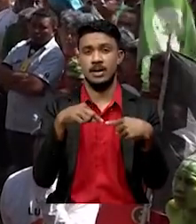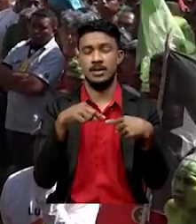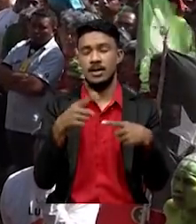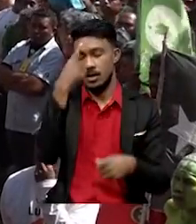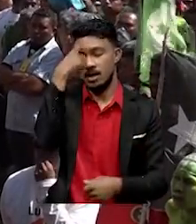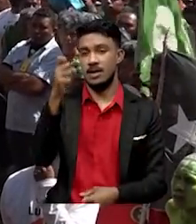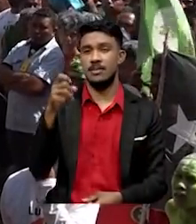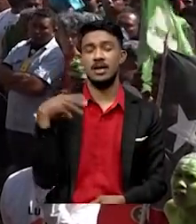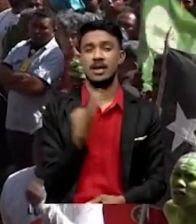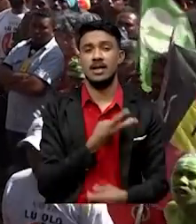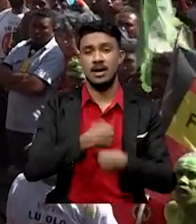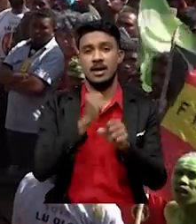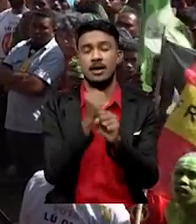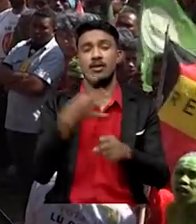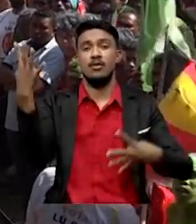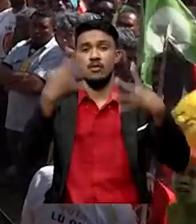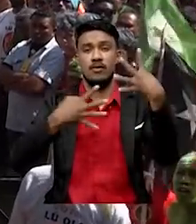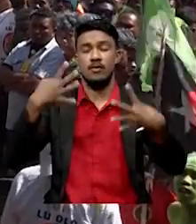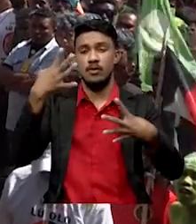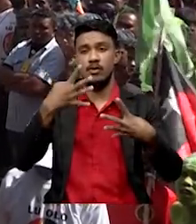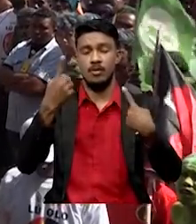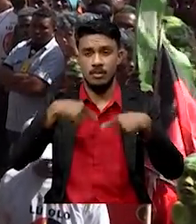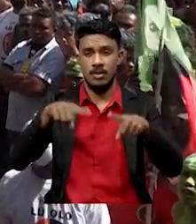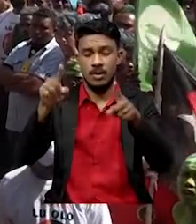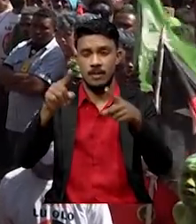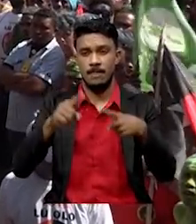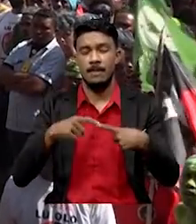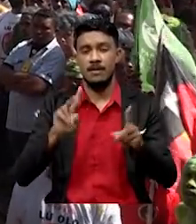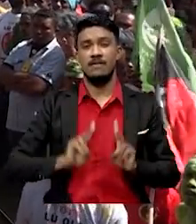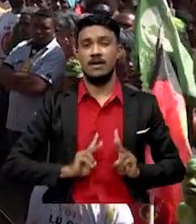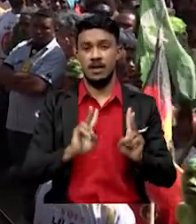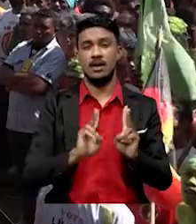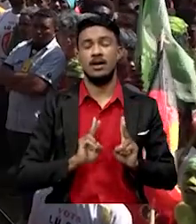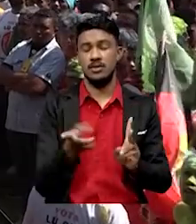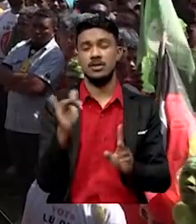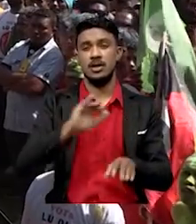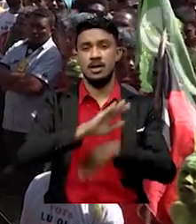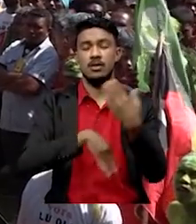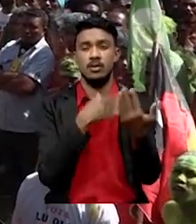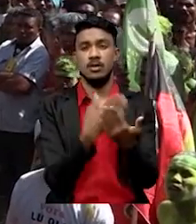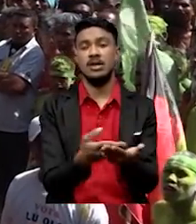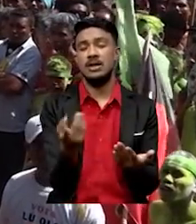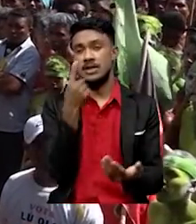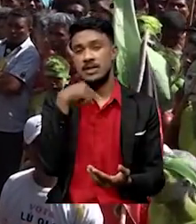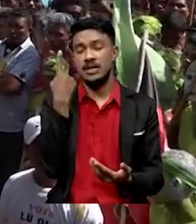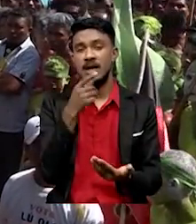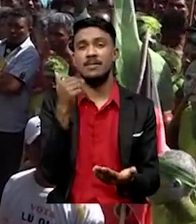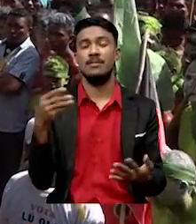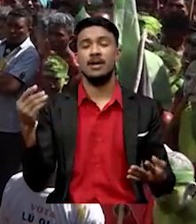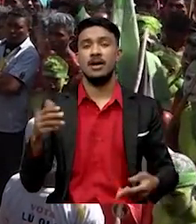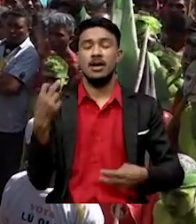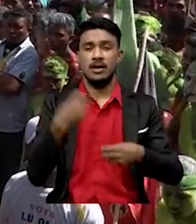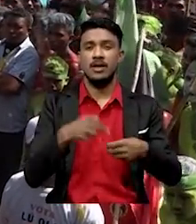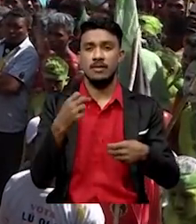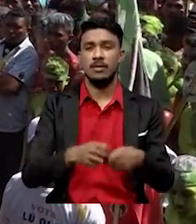Tama ita halofunu ba familia martir sirahutu. Sema pas parte ba luta libertação con a familia